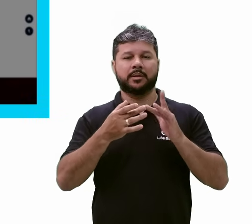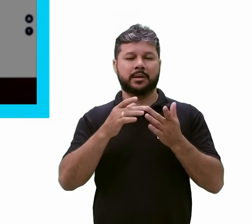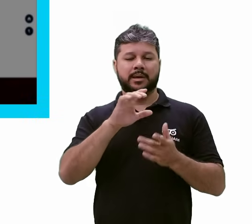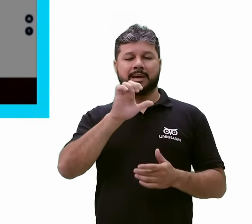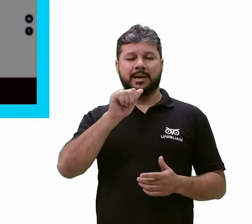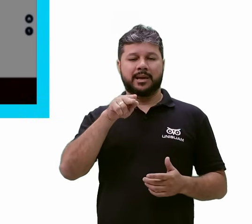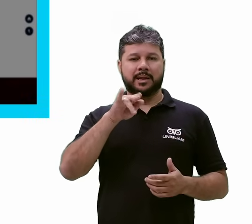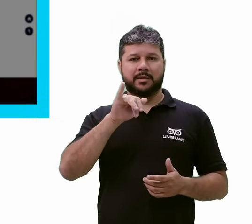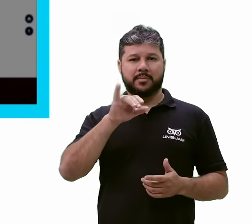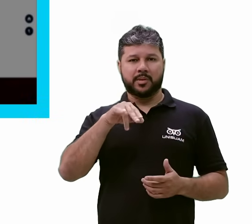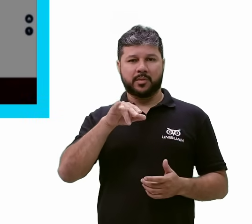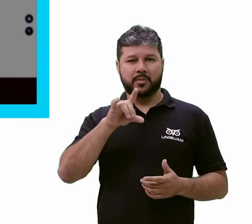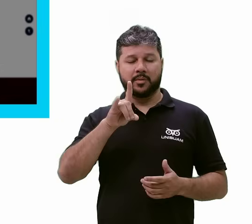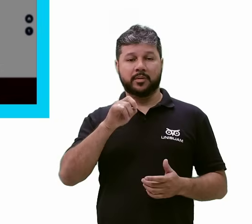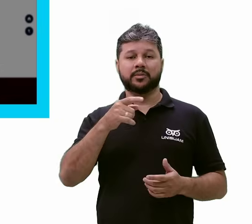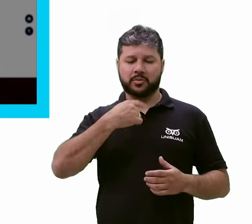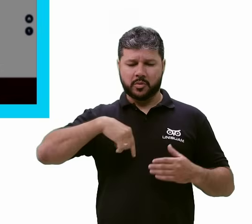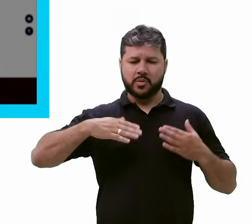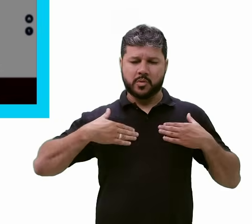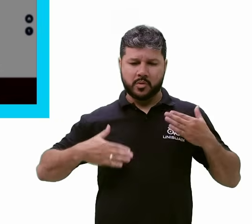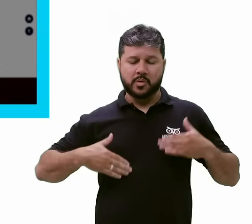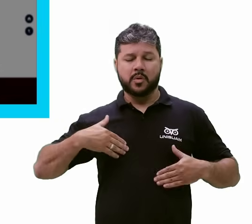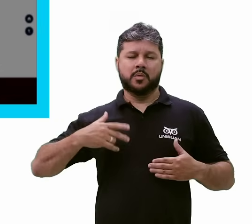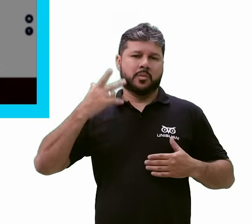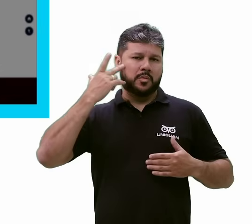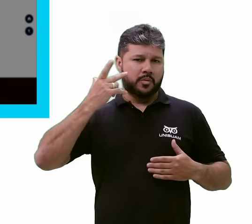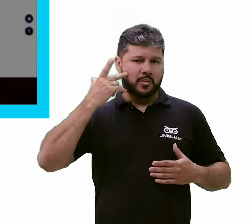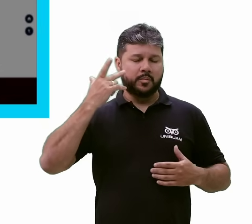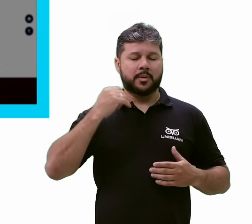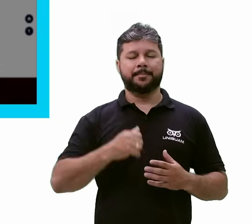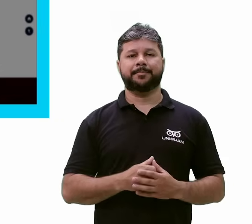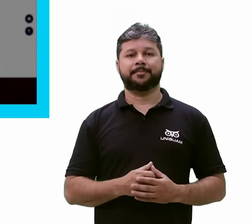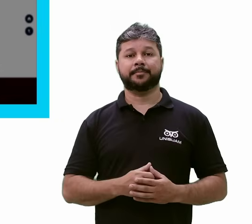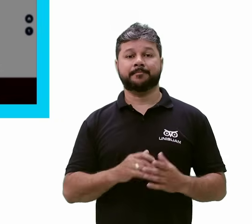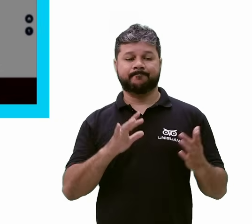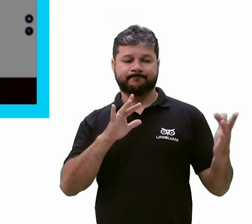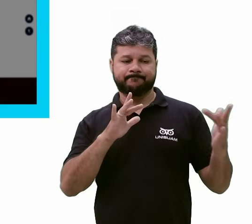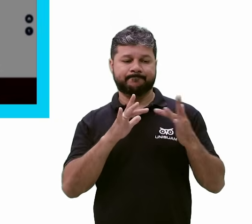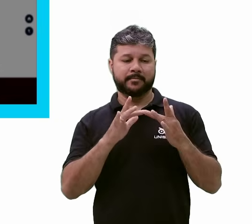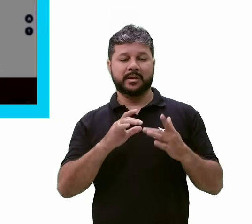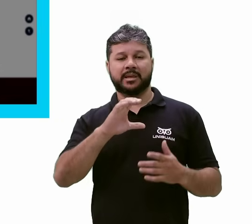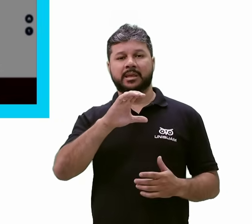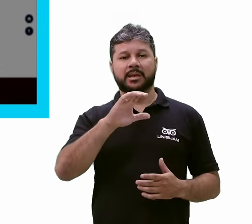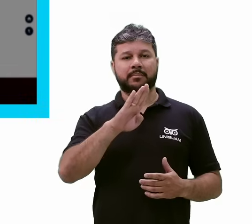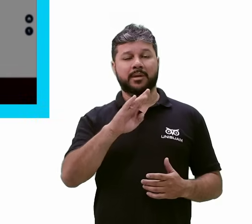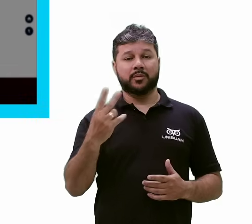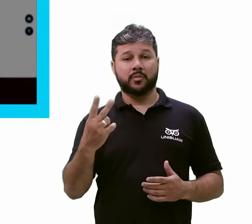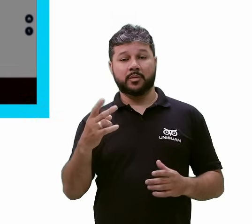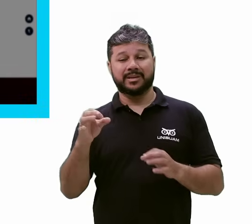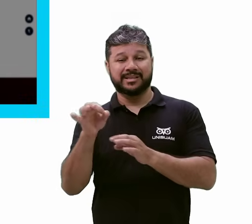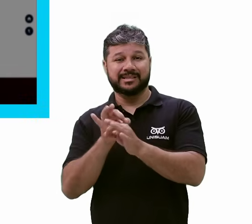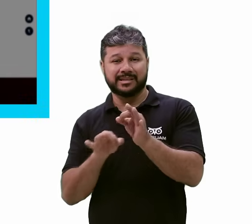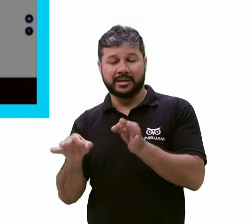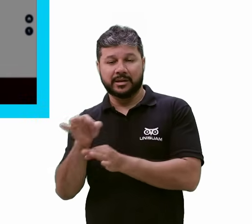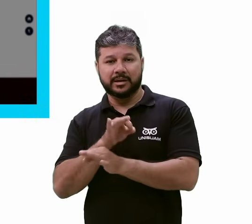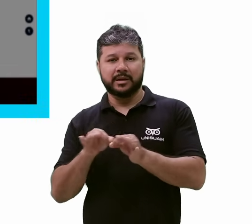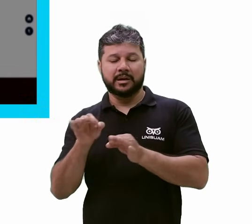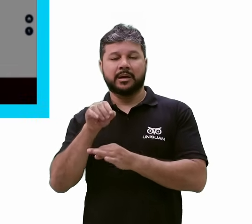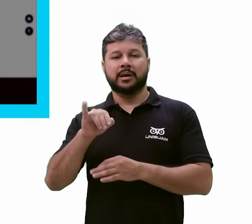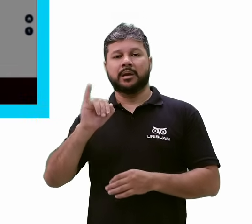ali o sinal de um canabinoide, produzido por nós mesmos, de um endocannabinoide. receptor CB2 aqui numa